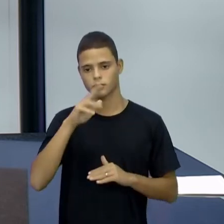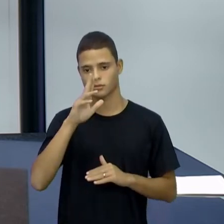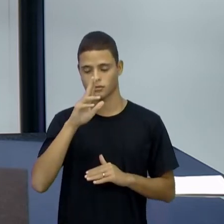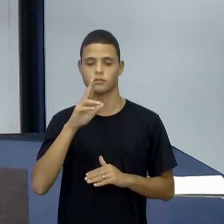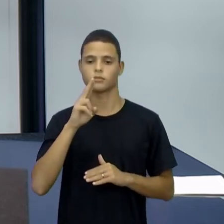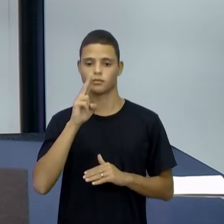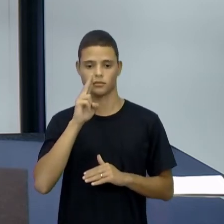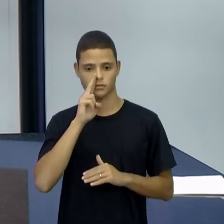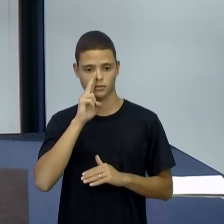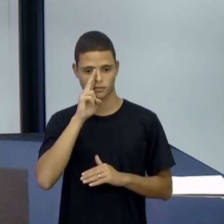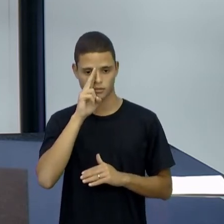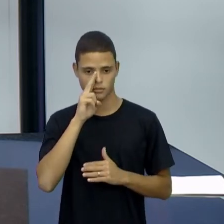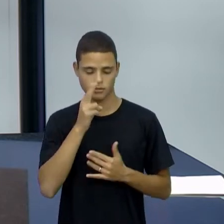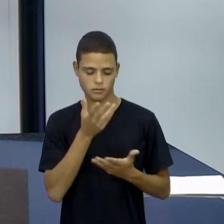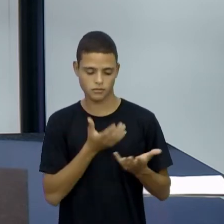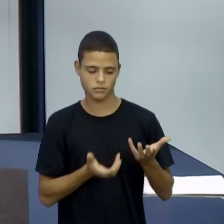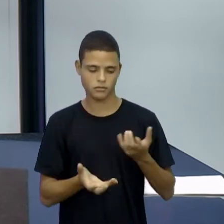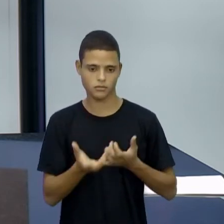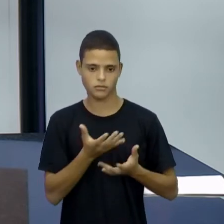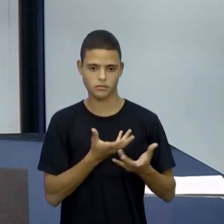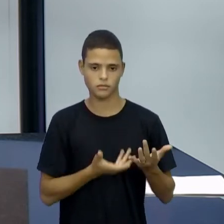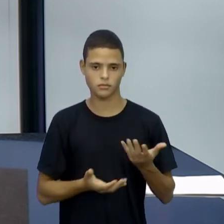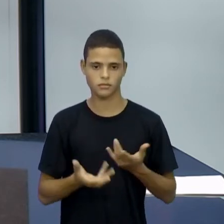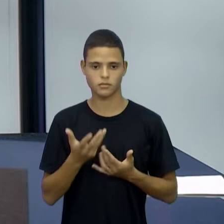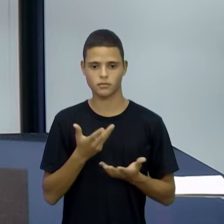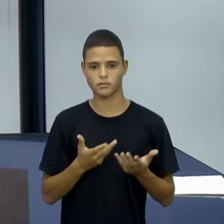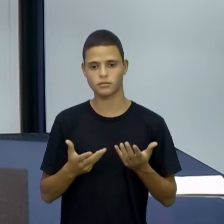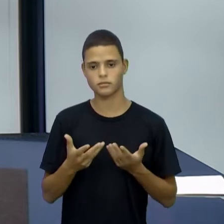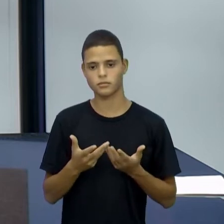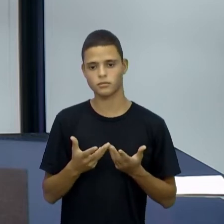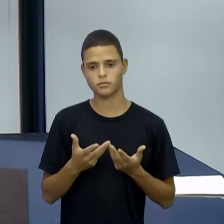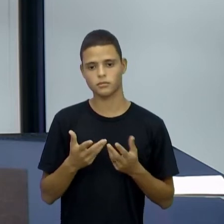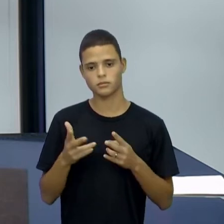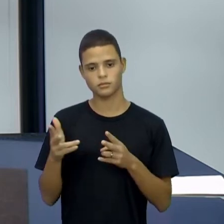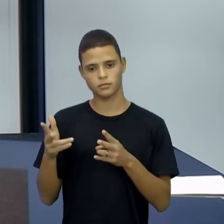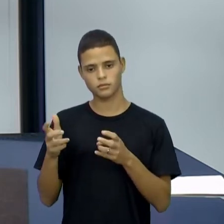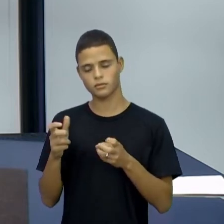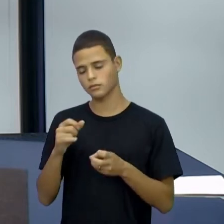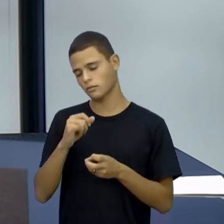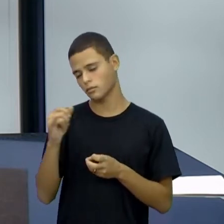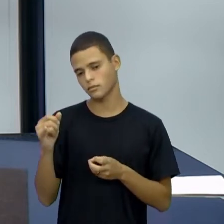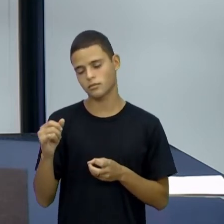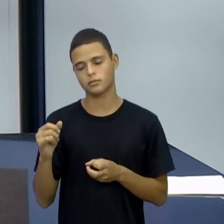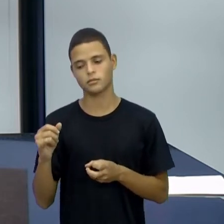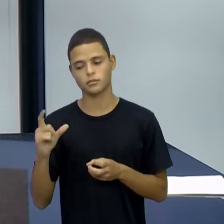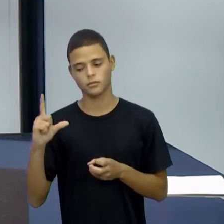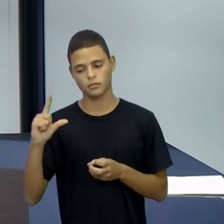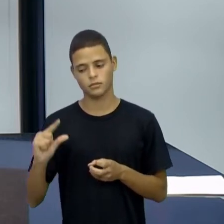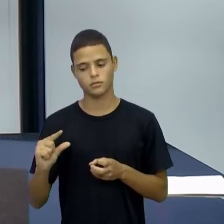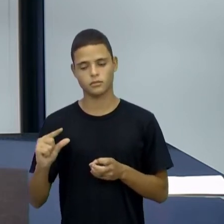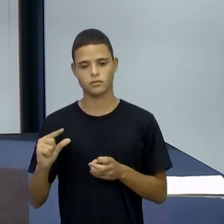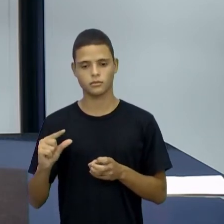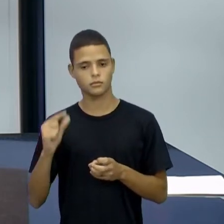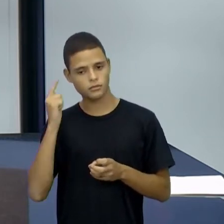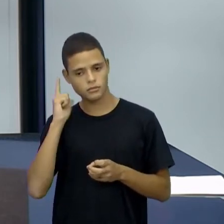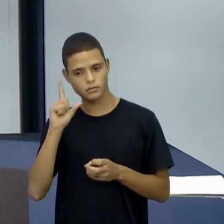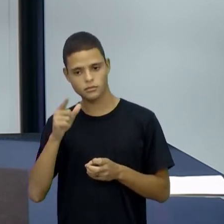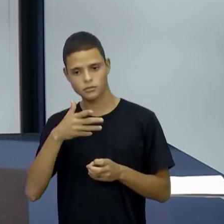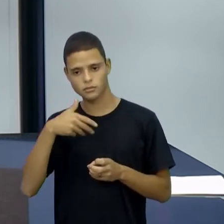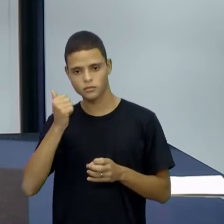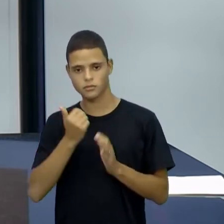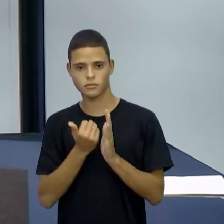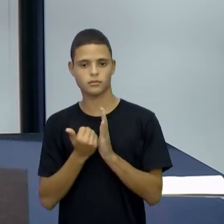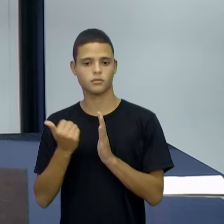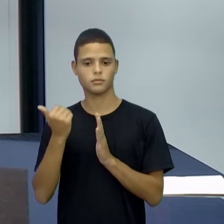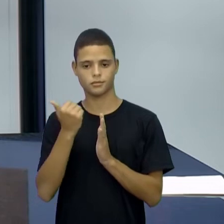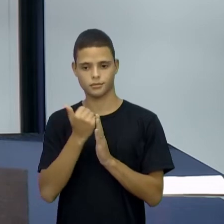o que está na frente. Se você consegue canalizar esse furinho, veja que se o furo for pequeno, você aumenta a eficiência. E aí fica para